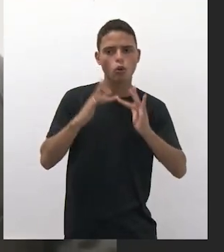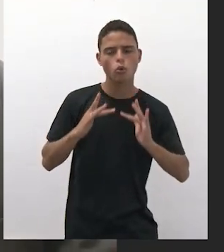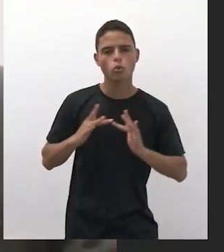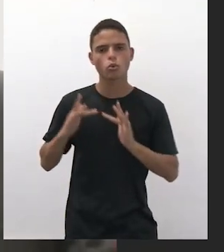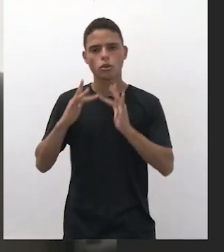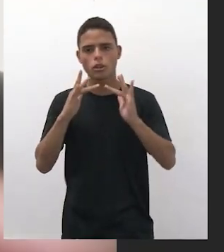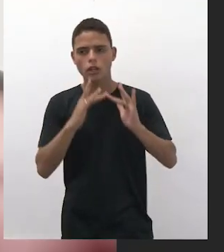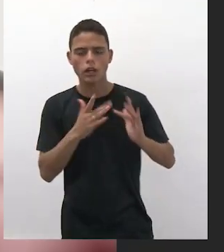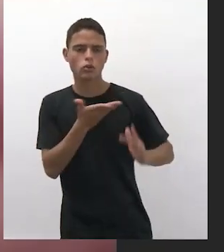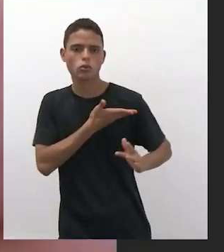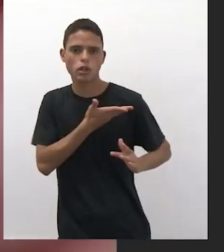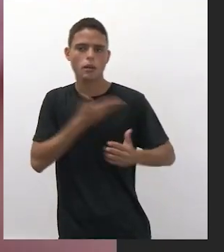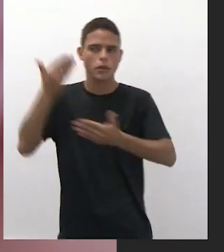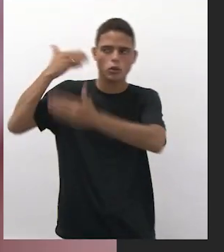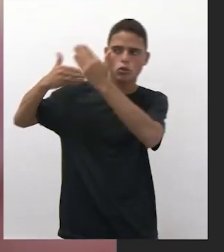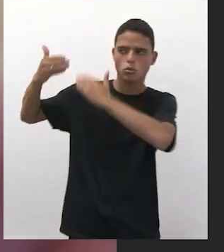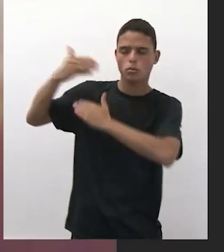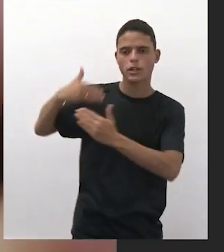eles?